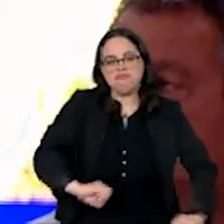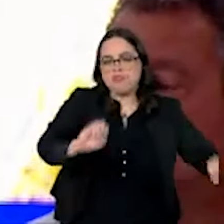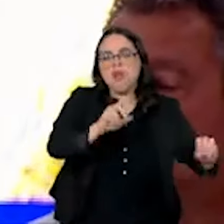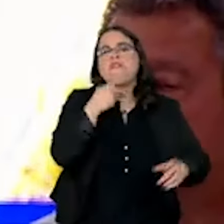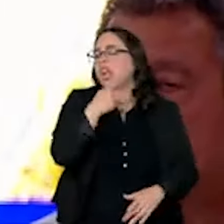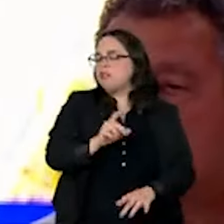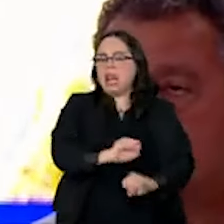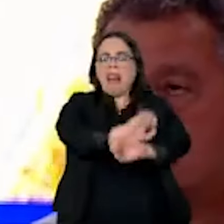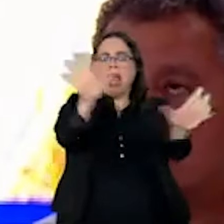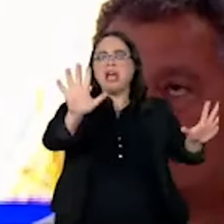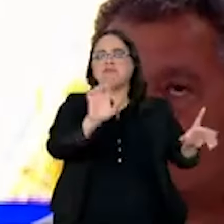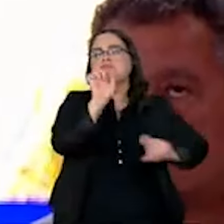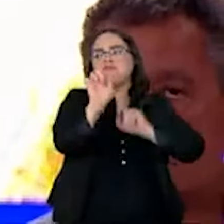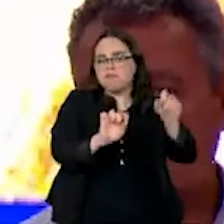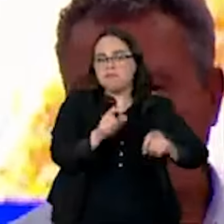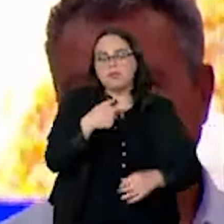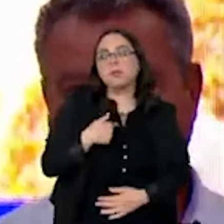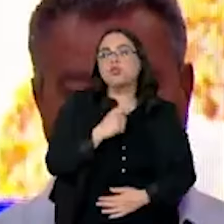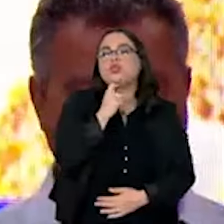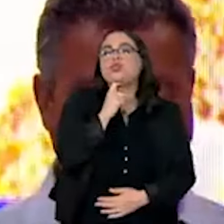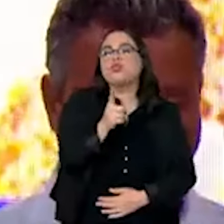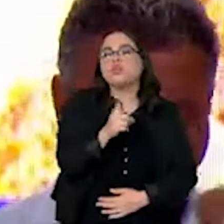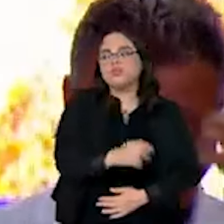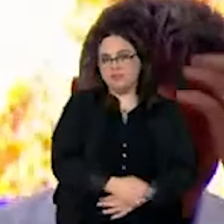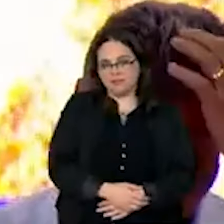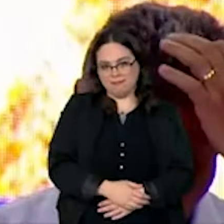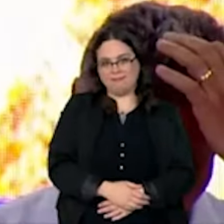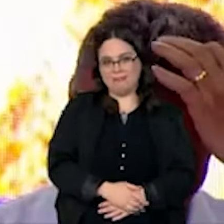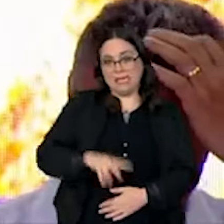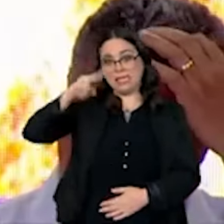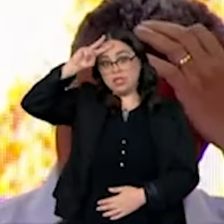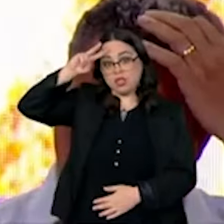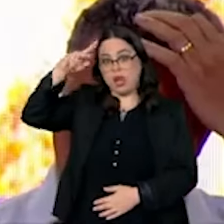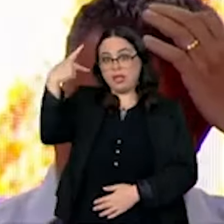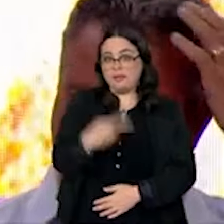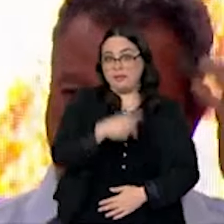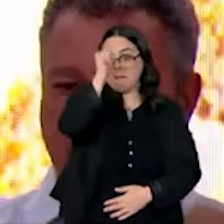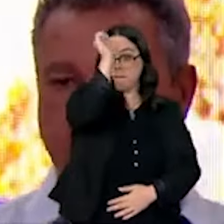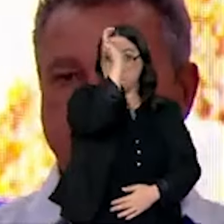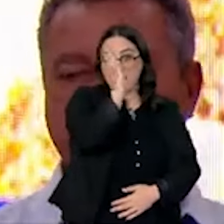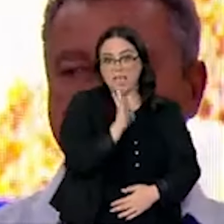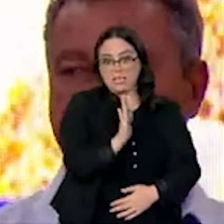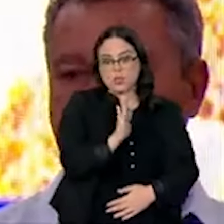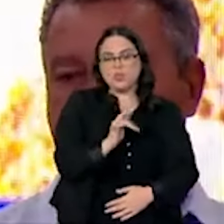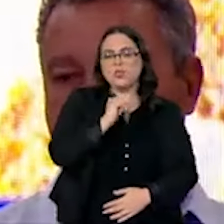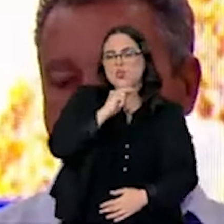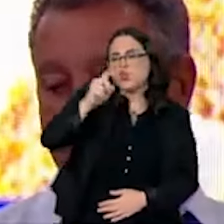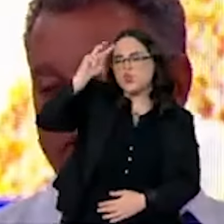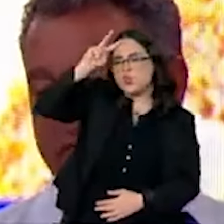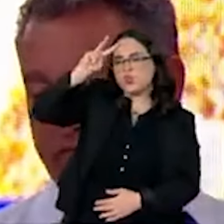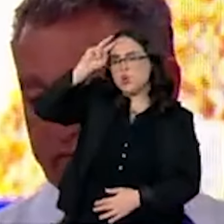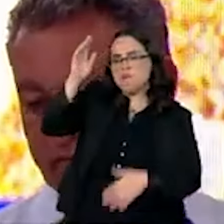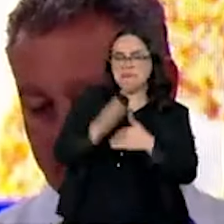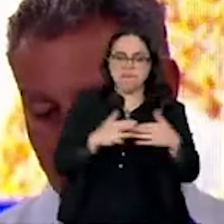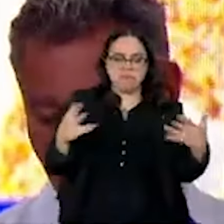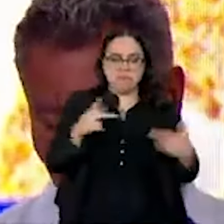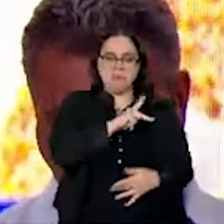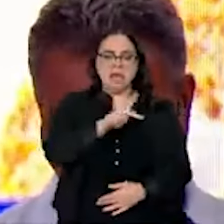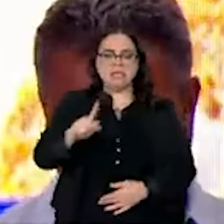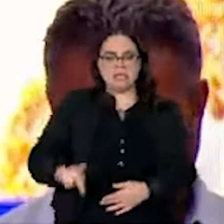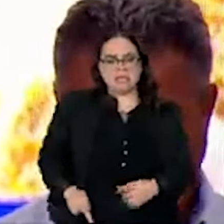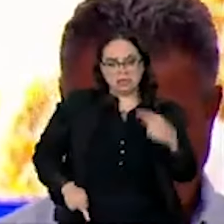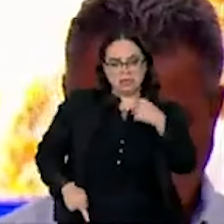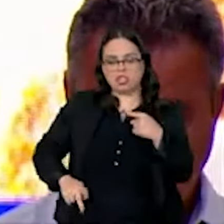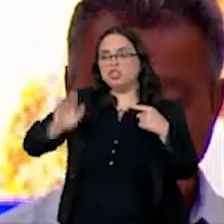Falo sem medo de errar. Eu duvido que na história do Brasil algum presidente